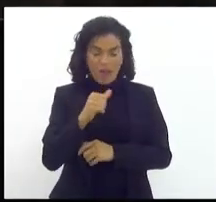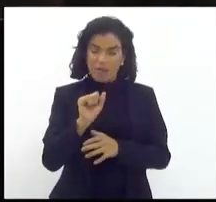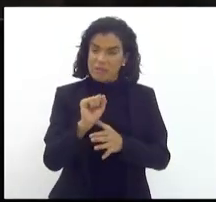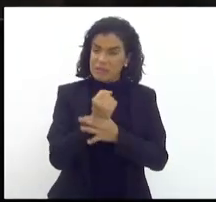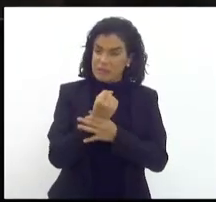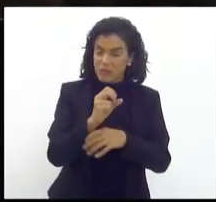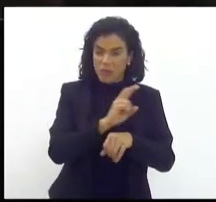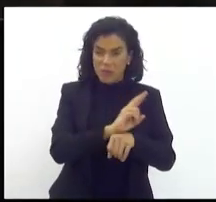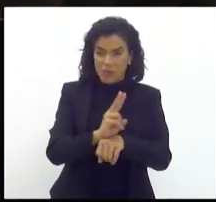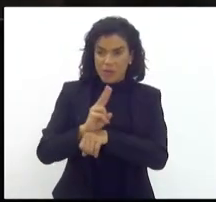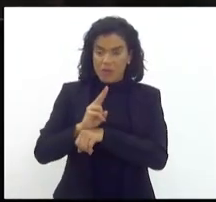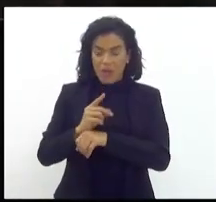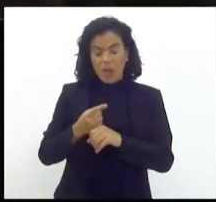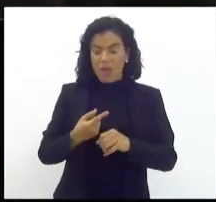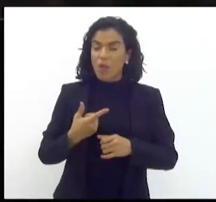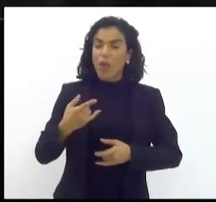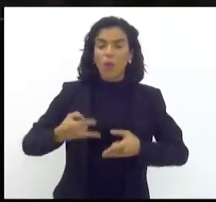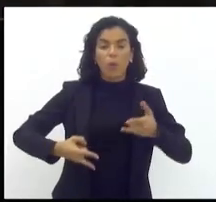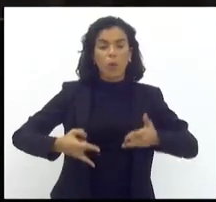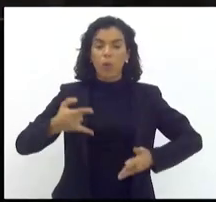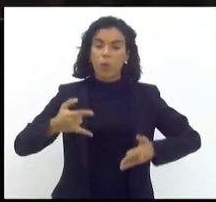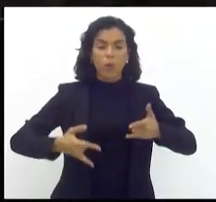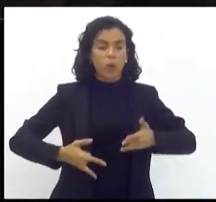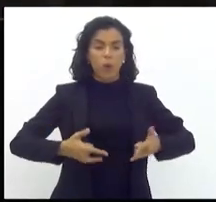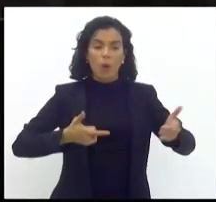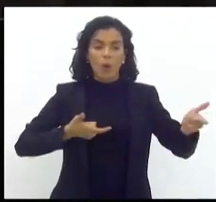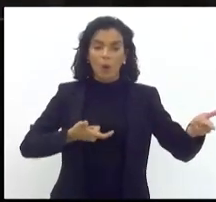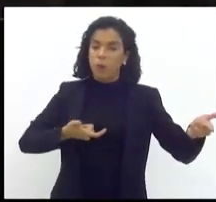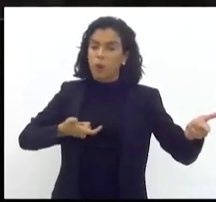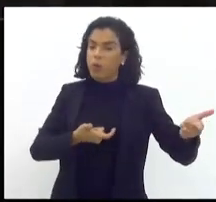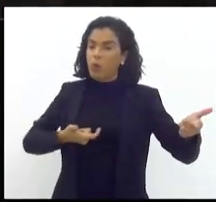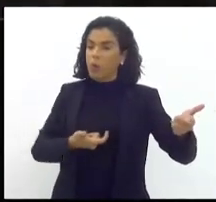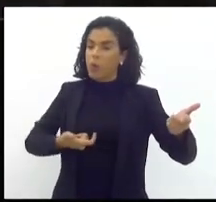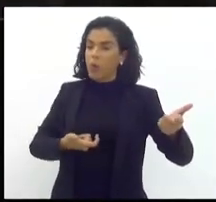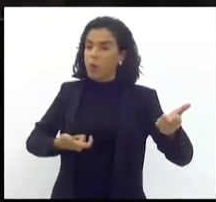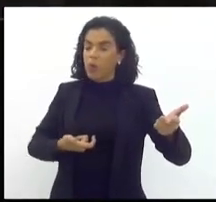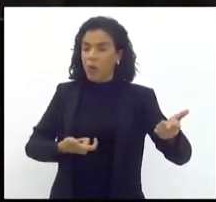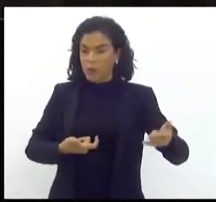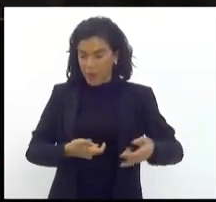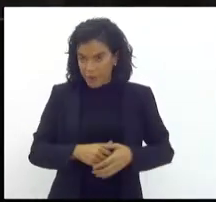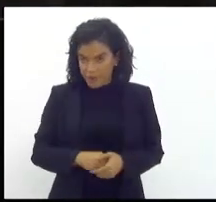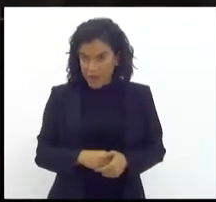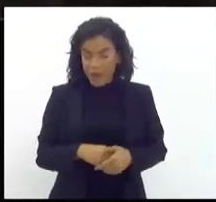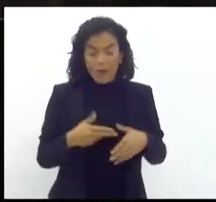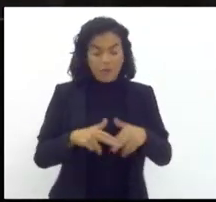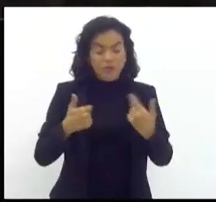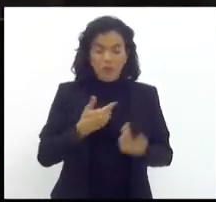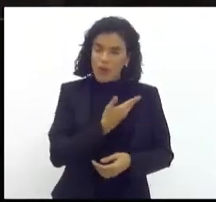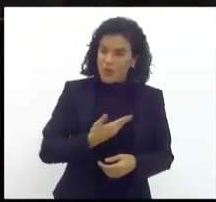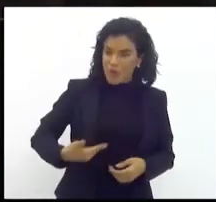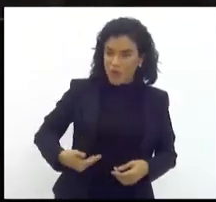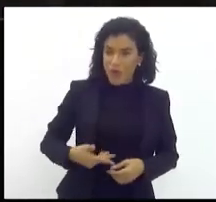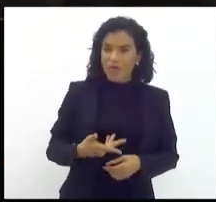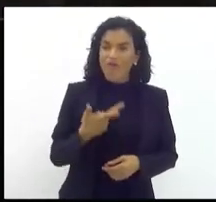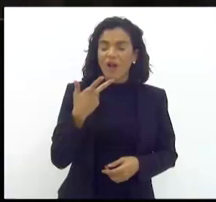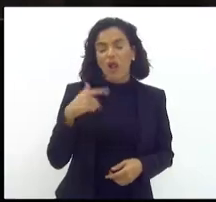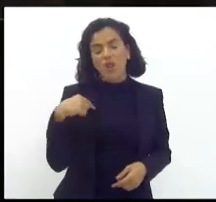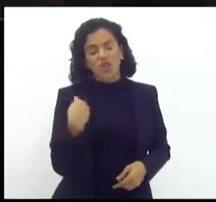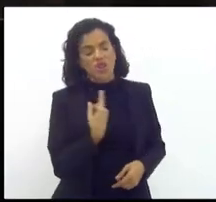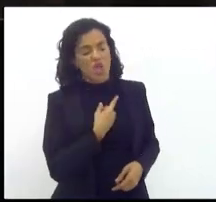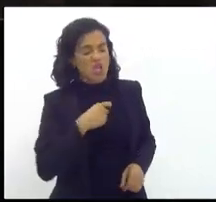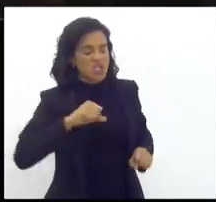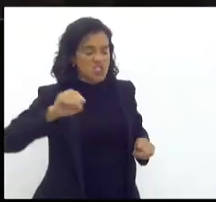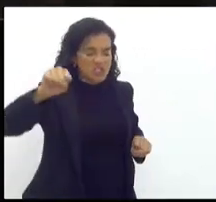de segurança pública em máquinas de matar Mas também de morrer e aí é esse Governador que vai dizer são os nossos